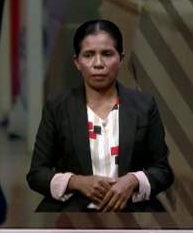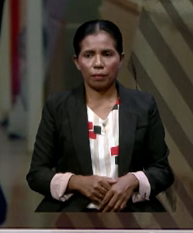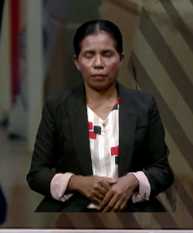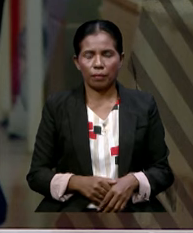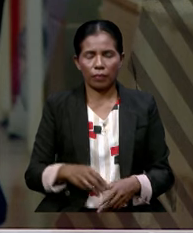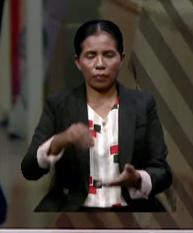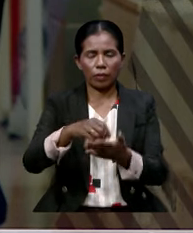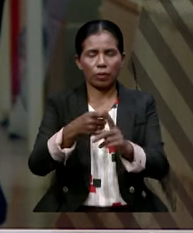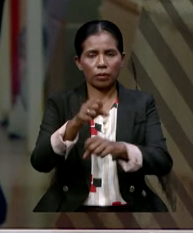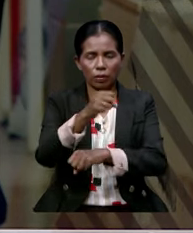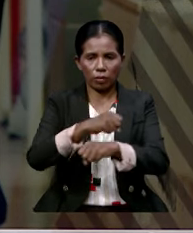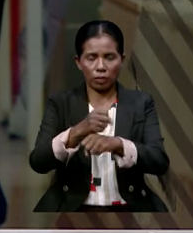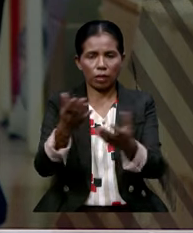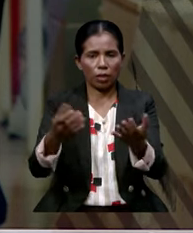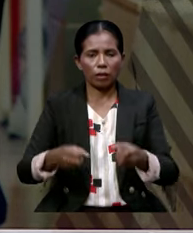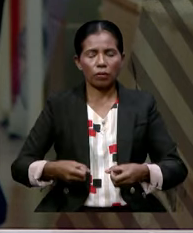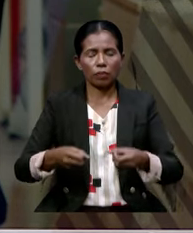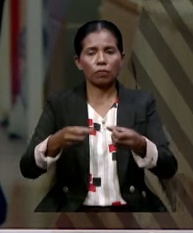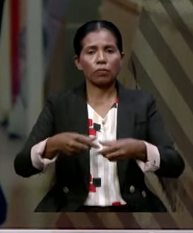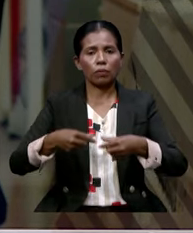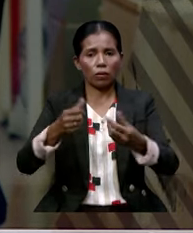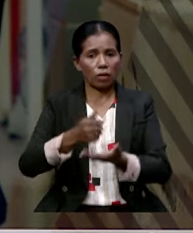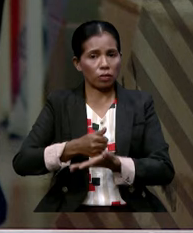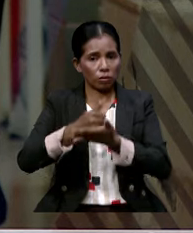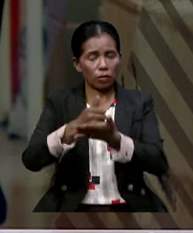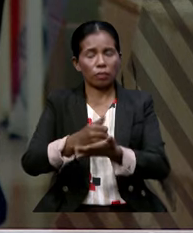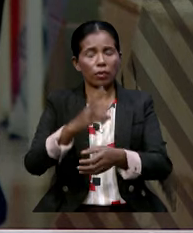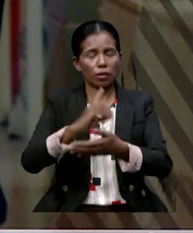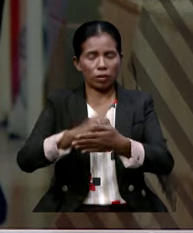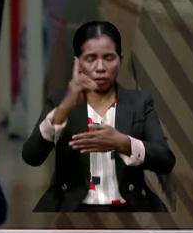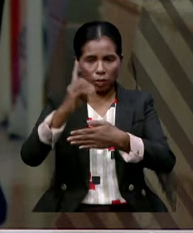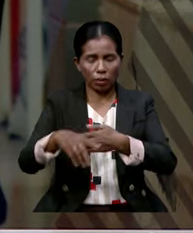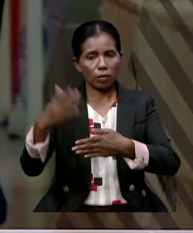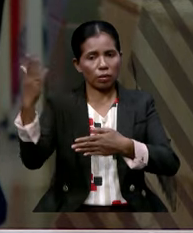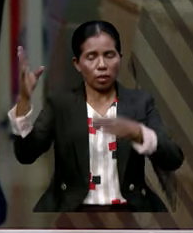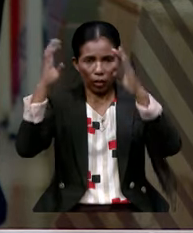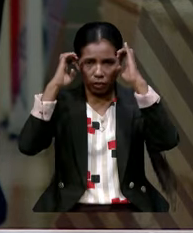Investidor Rússia Singapura acara que foi apoio para desenvolvimento Timor-Leste e a setor educação.